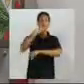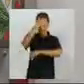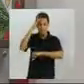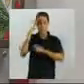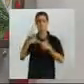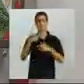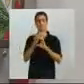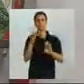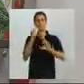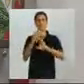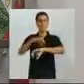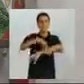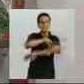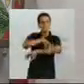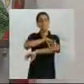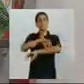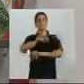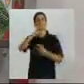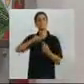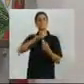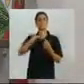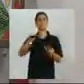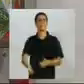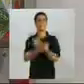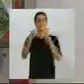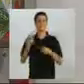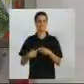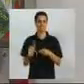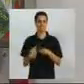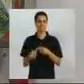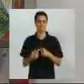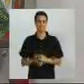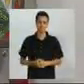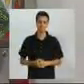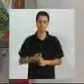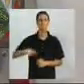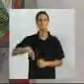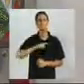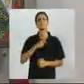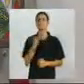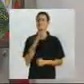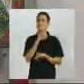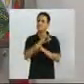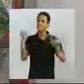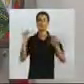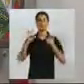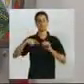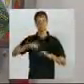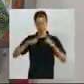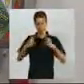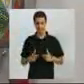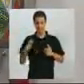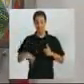na cidade, em toda a cidade. Nós queremos deixar sempre o nosso gabinete à disposição da